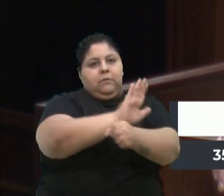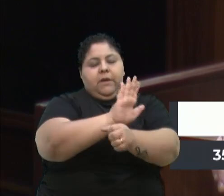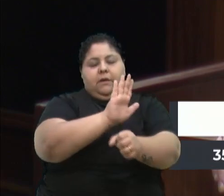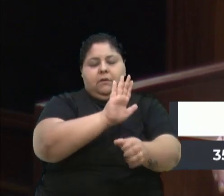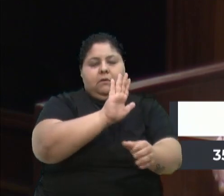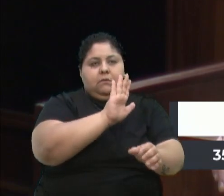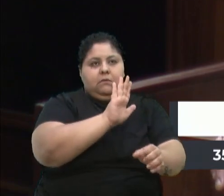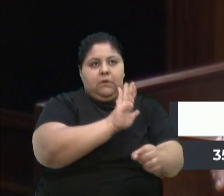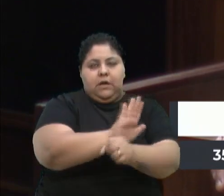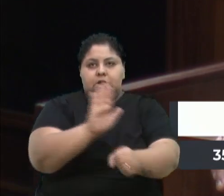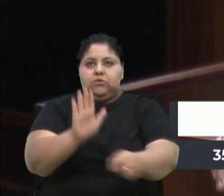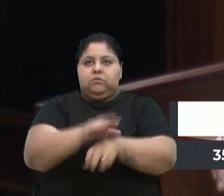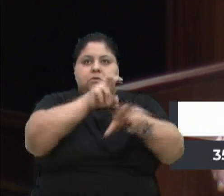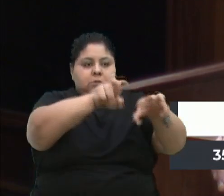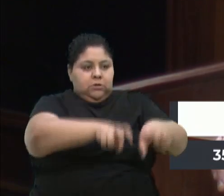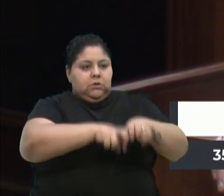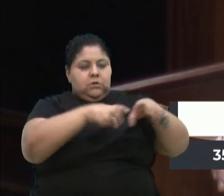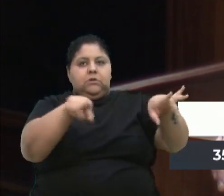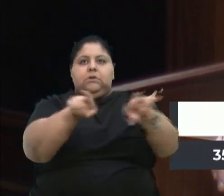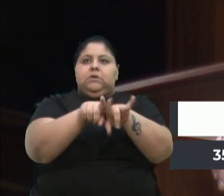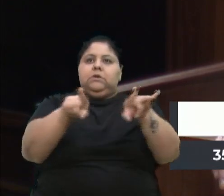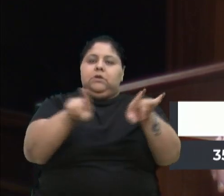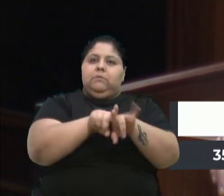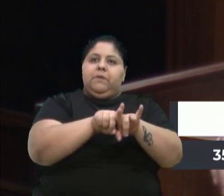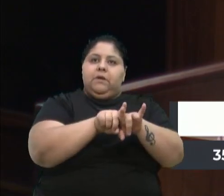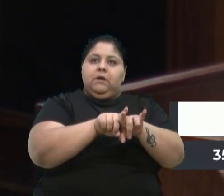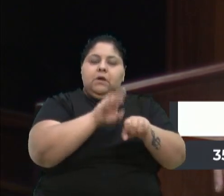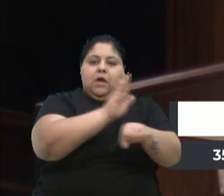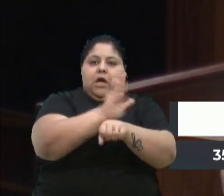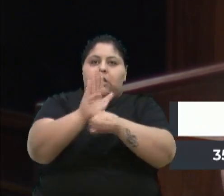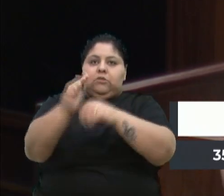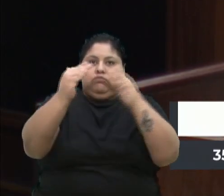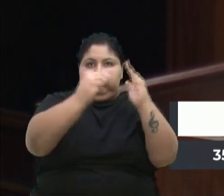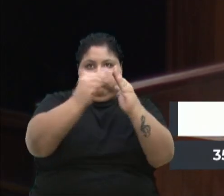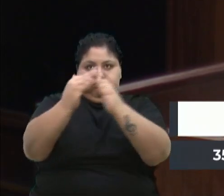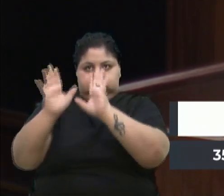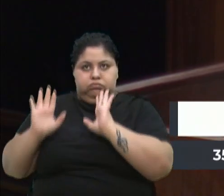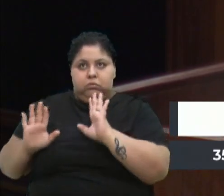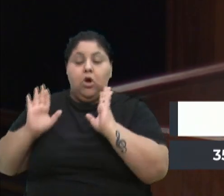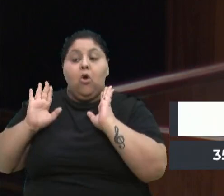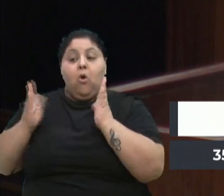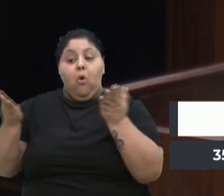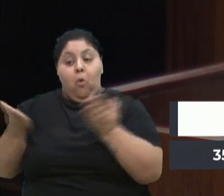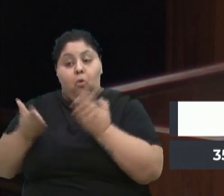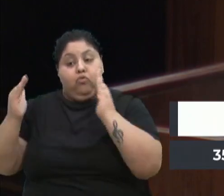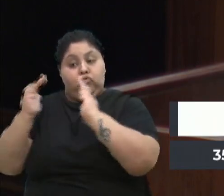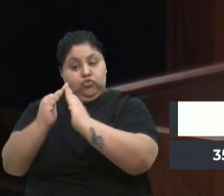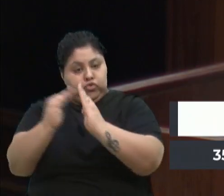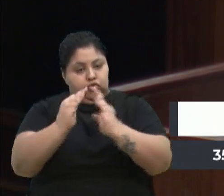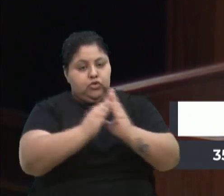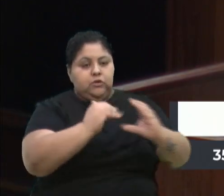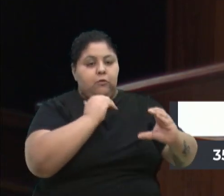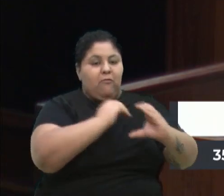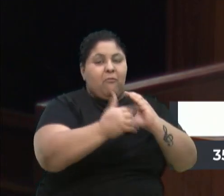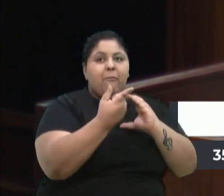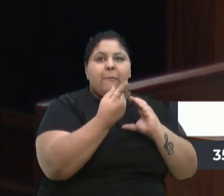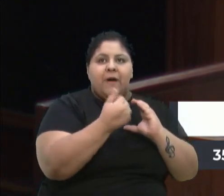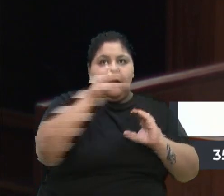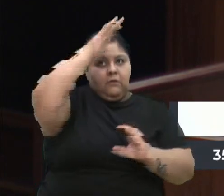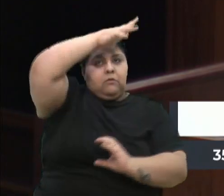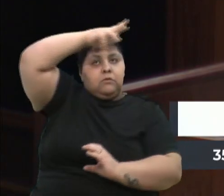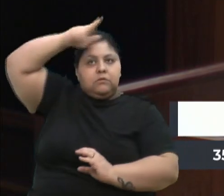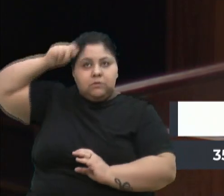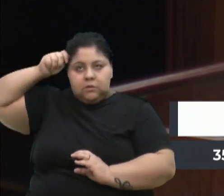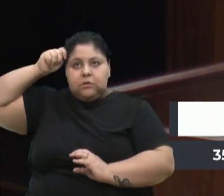social e ao auxílio abrigamento. O auxílio está sendo pago às prefeituras em um valor correspondente a R$ 800 por pessoa desabrigada,